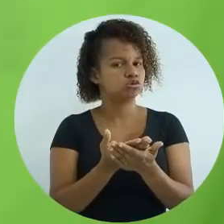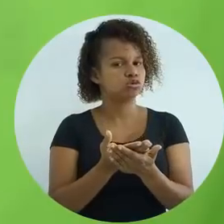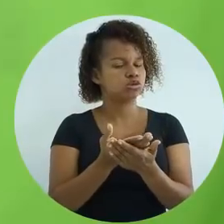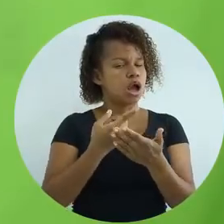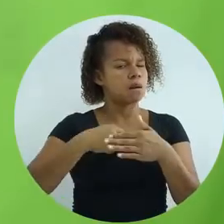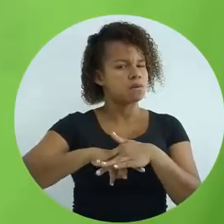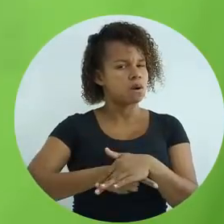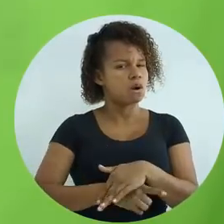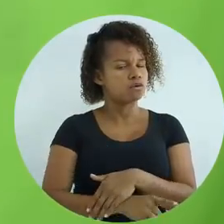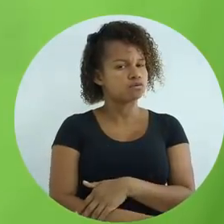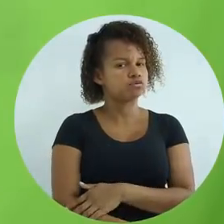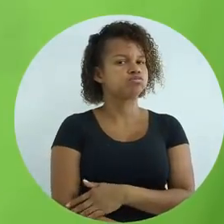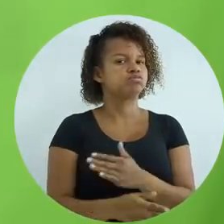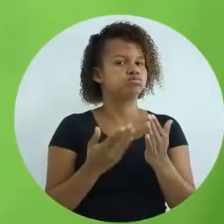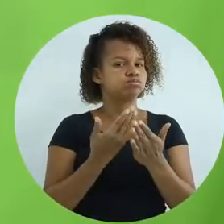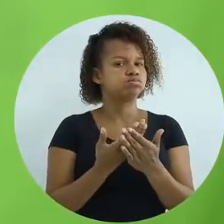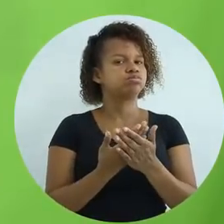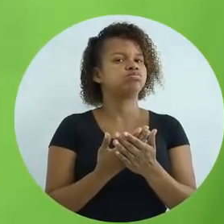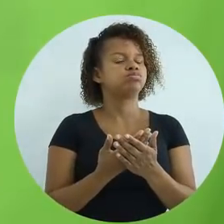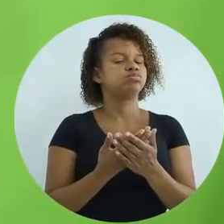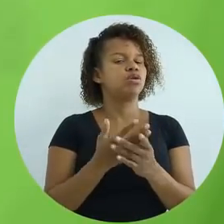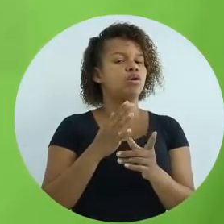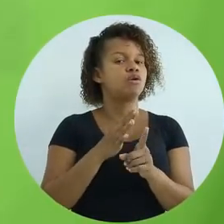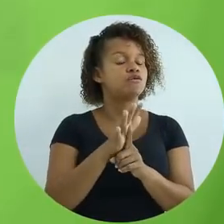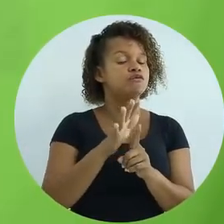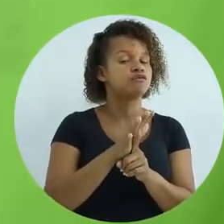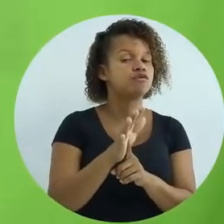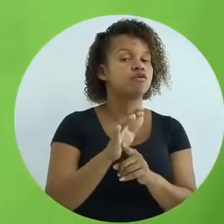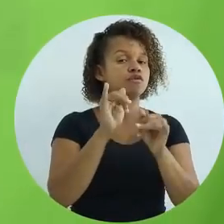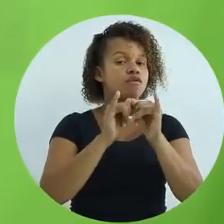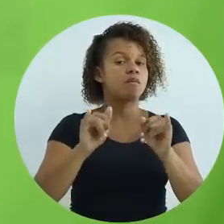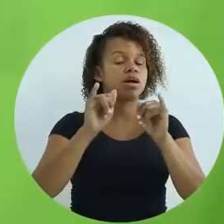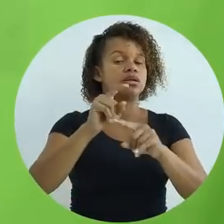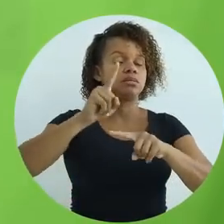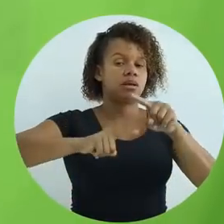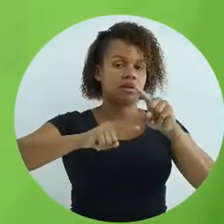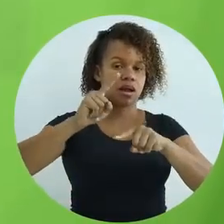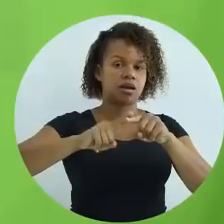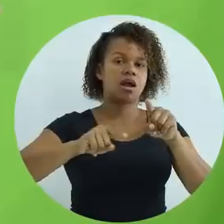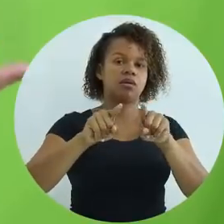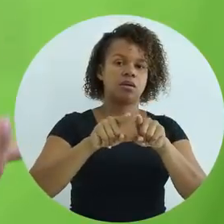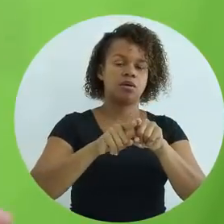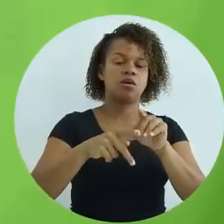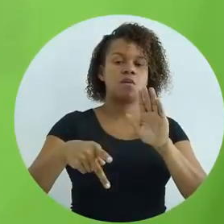se aprofunde ainda mais nos fluxos de informação e de materiais